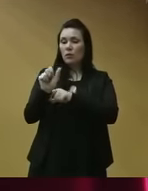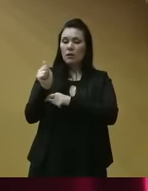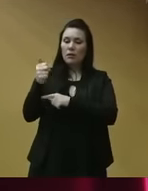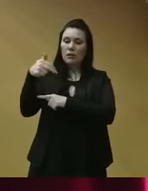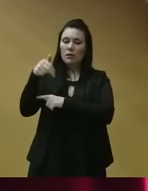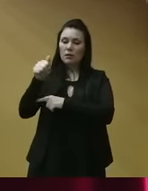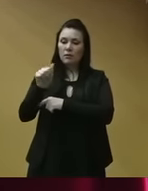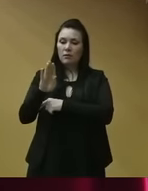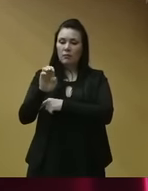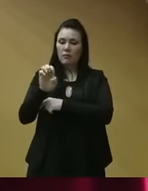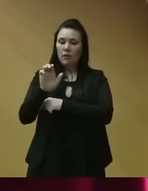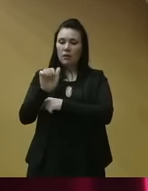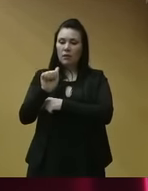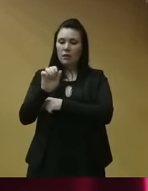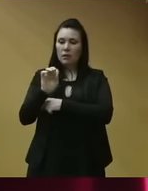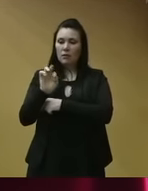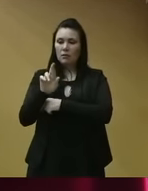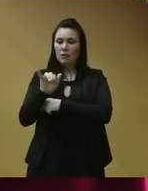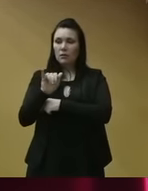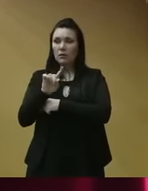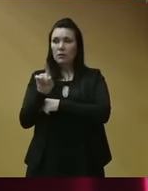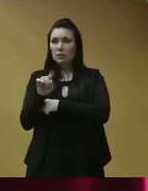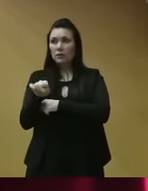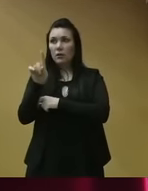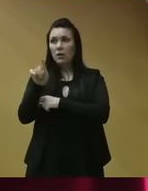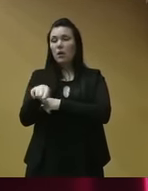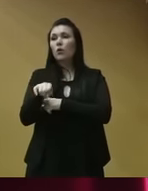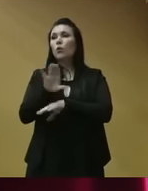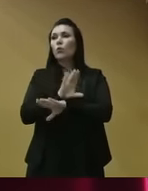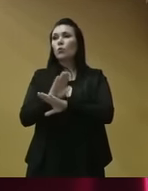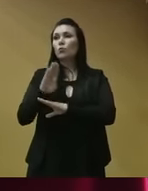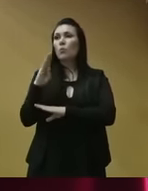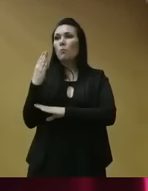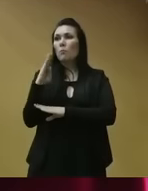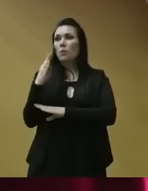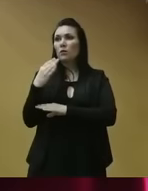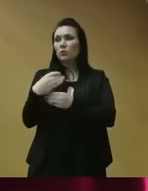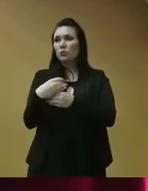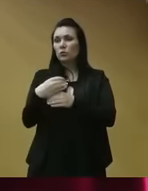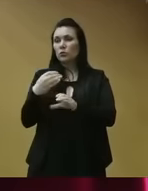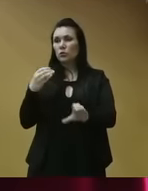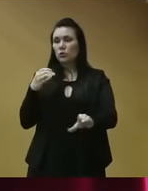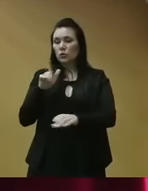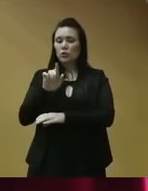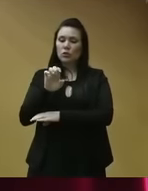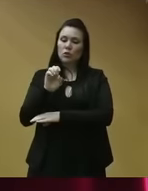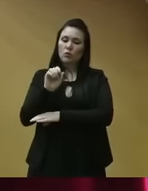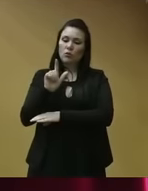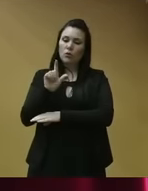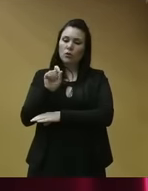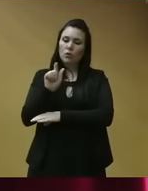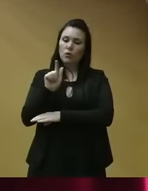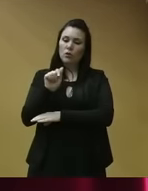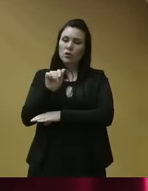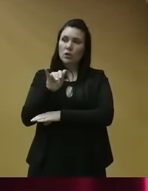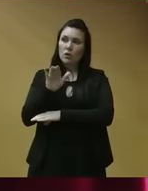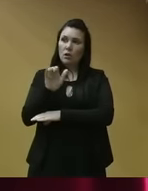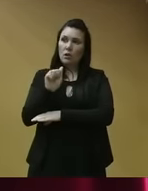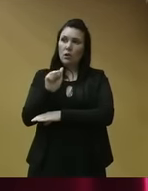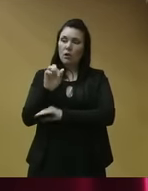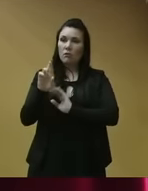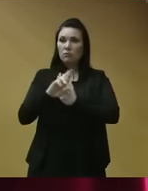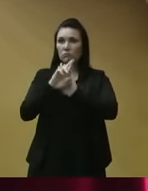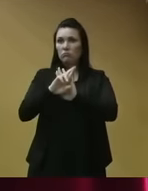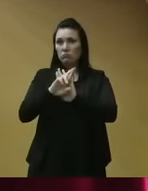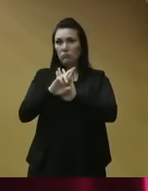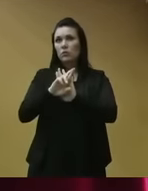Gomes Tetzner, do curso de bacharelado em Engenharia Geológica, para, em nome de todos os formandos,